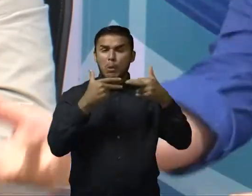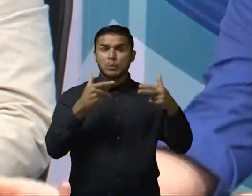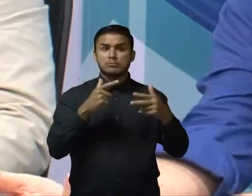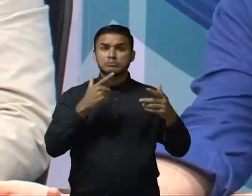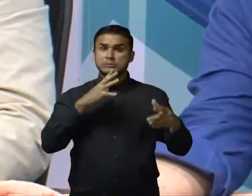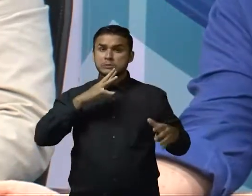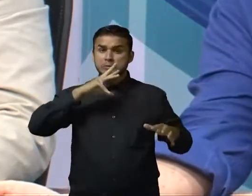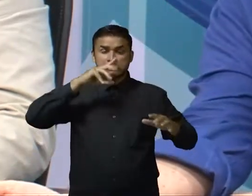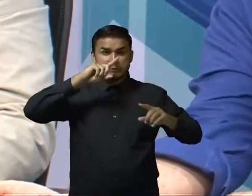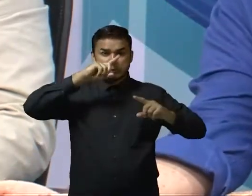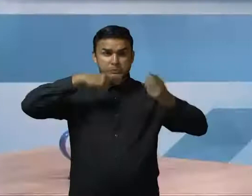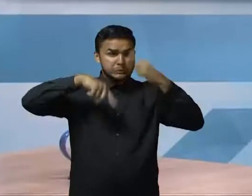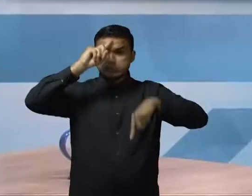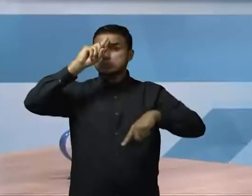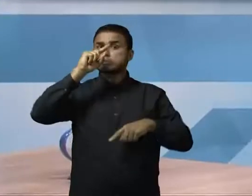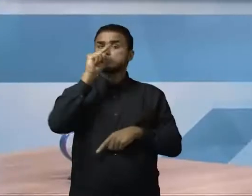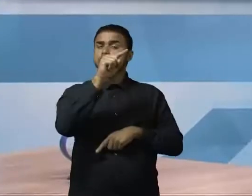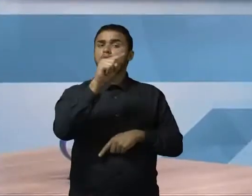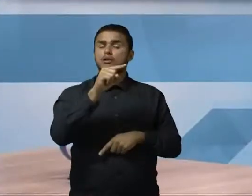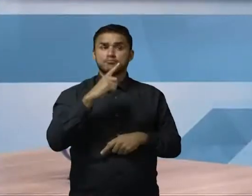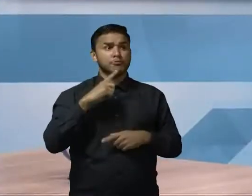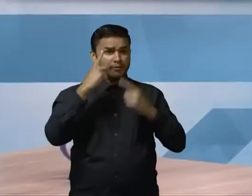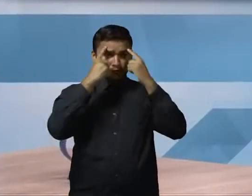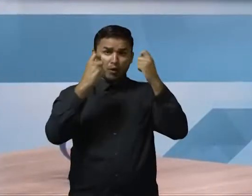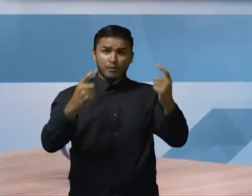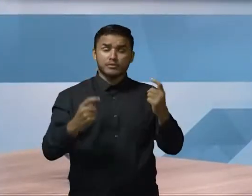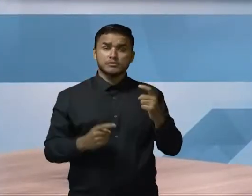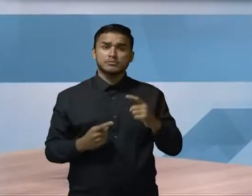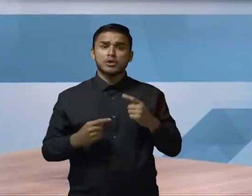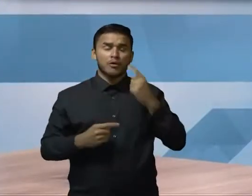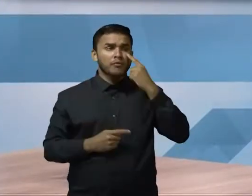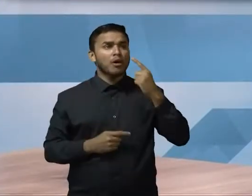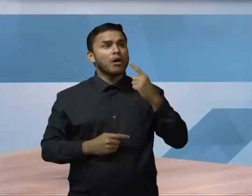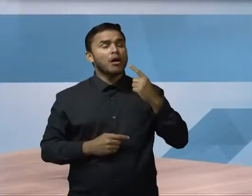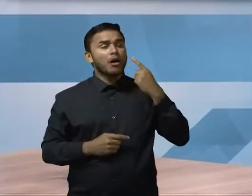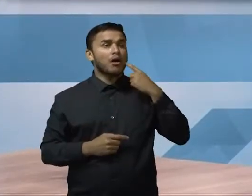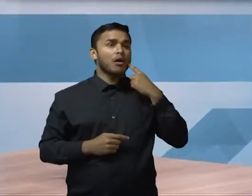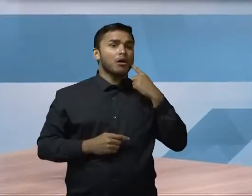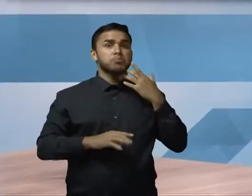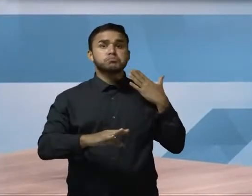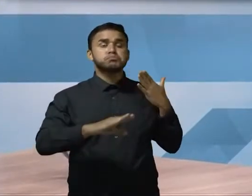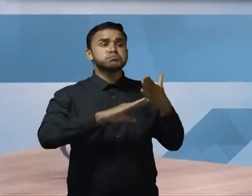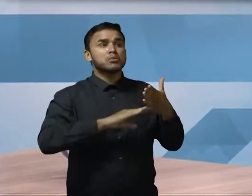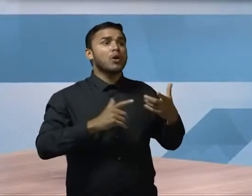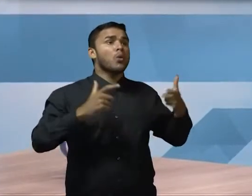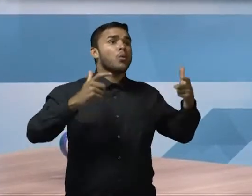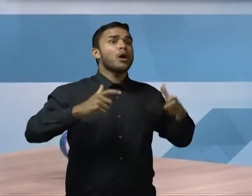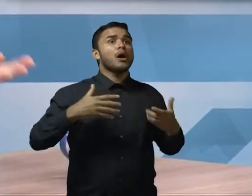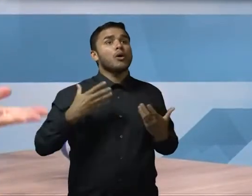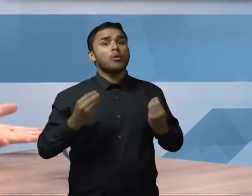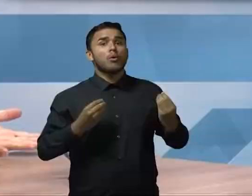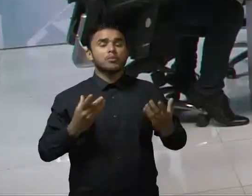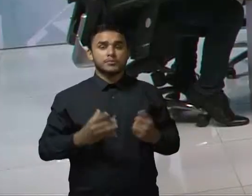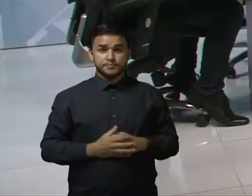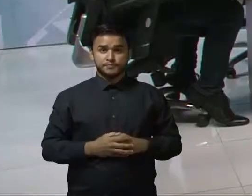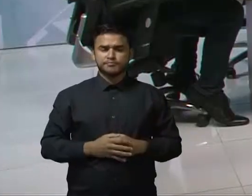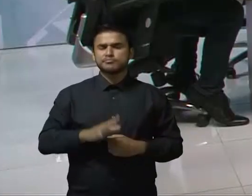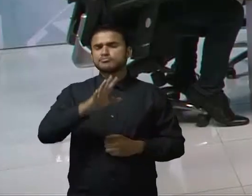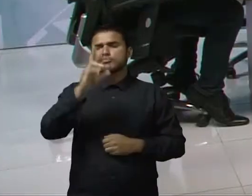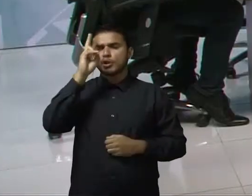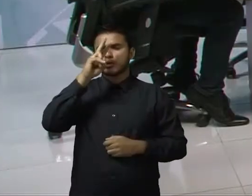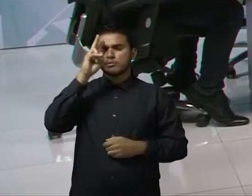interessante como isso traz um dado positivo, e é você conhecer os presídios. Isso é a mesma coisa quando se volta um pouco à década